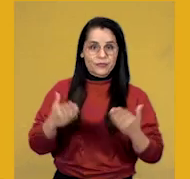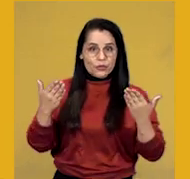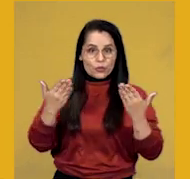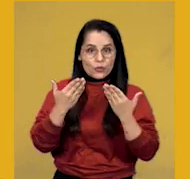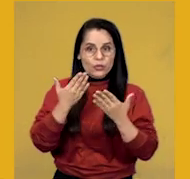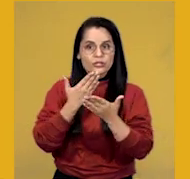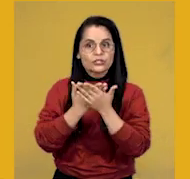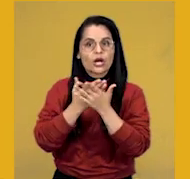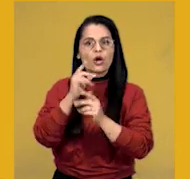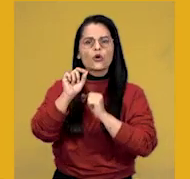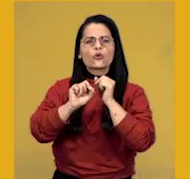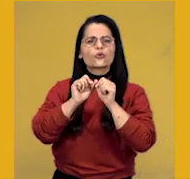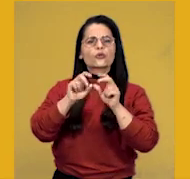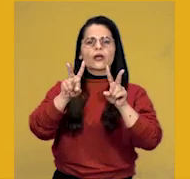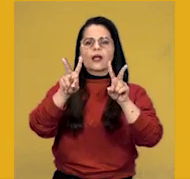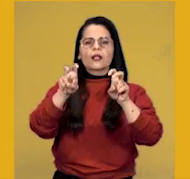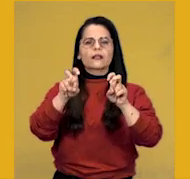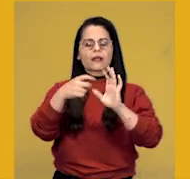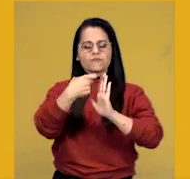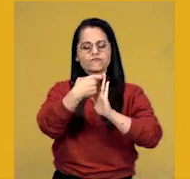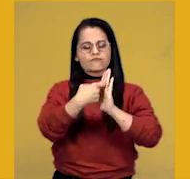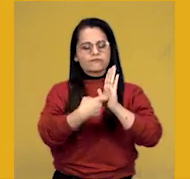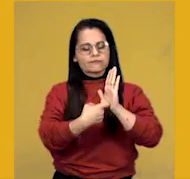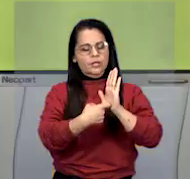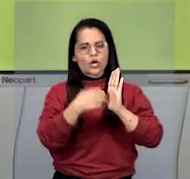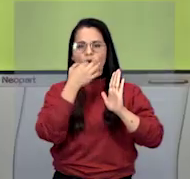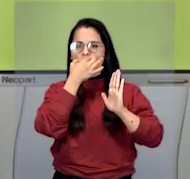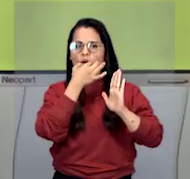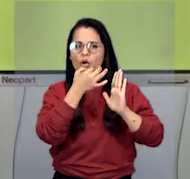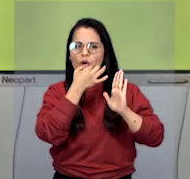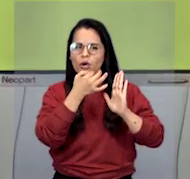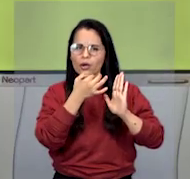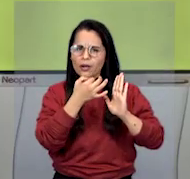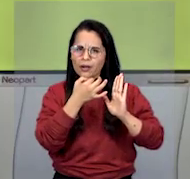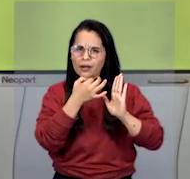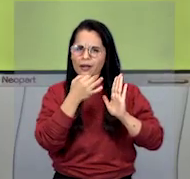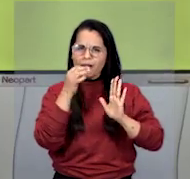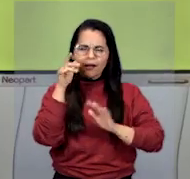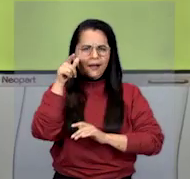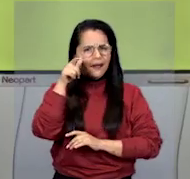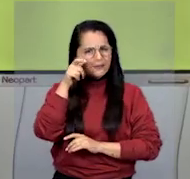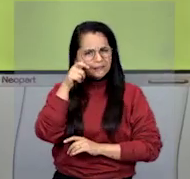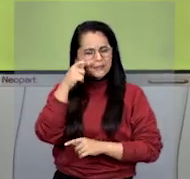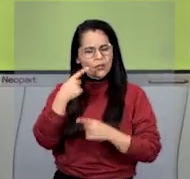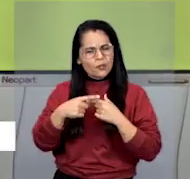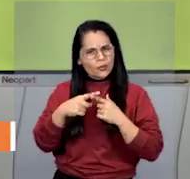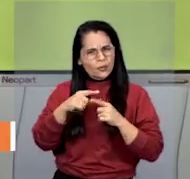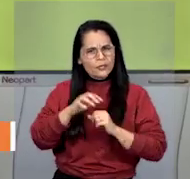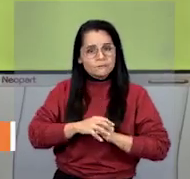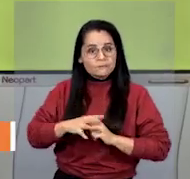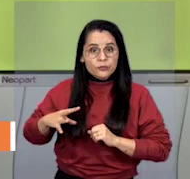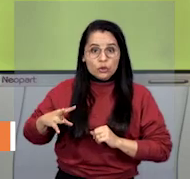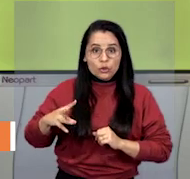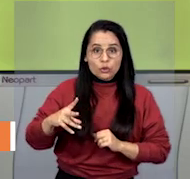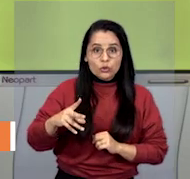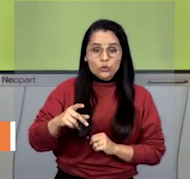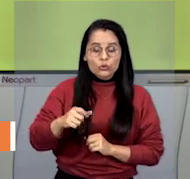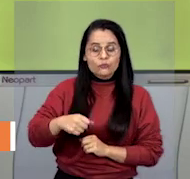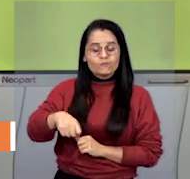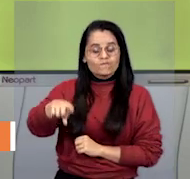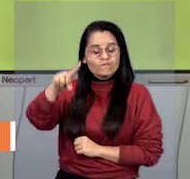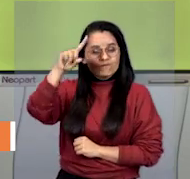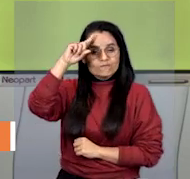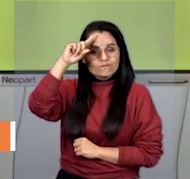hoje a nossa aula é sobre artigo de opinião. É interessante falar sobre isso, por quê? Porque todos os dias os